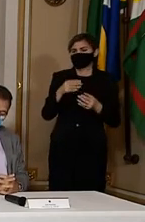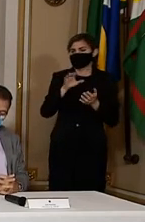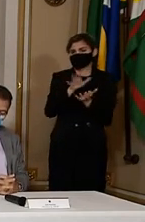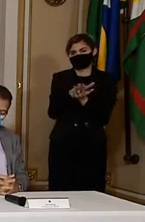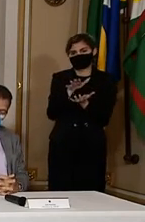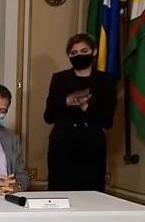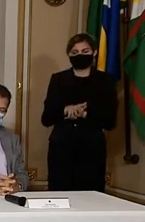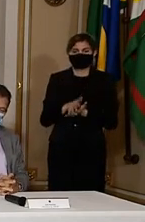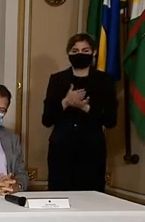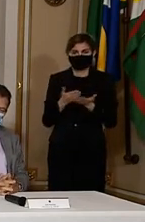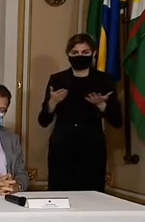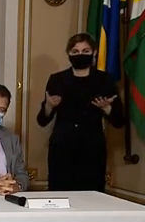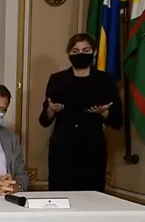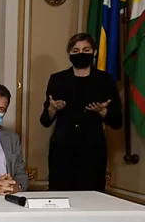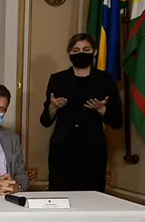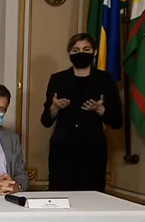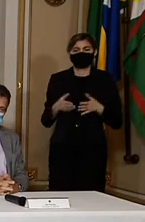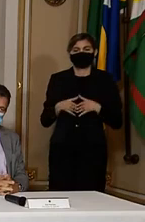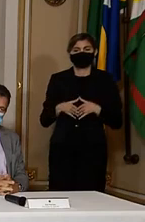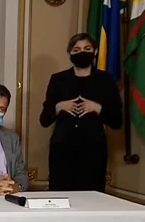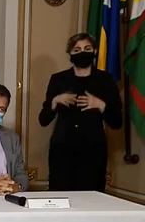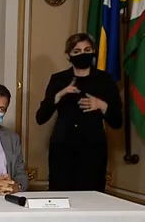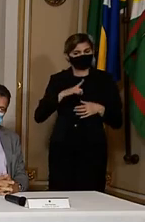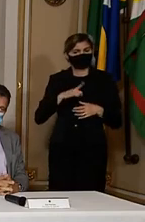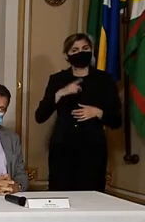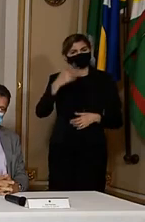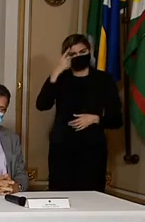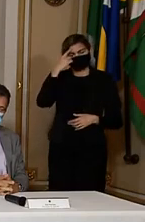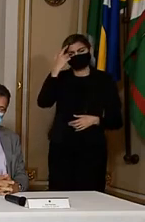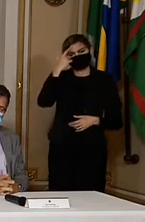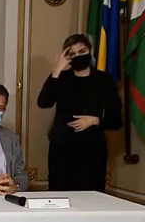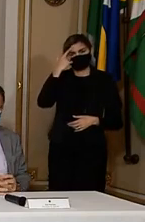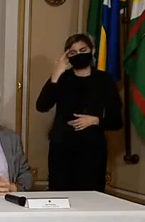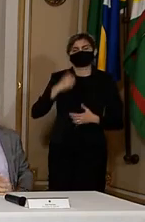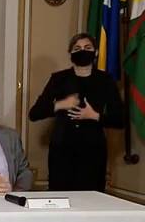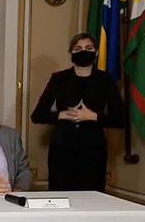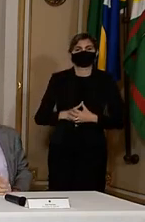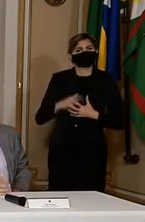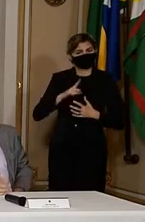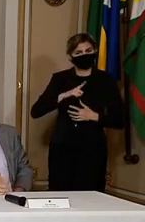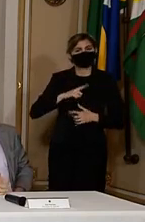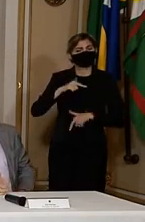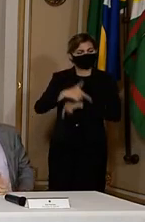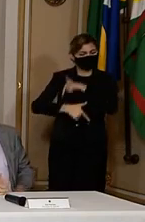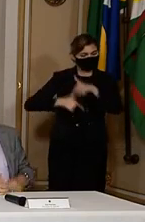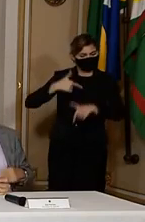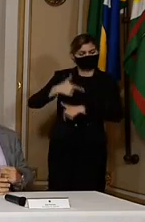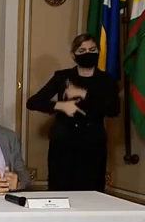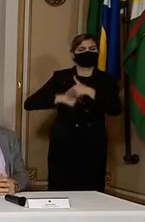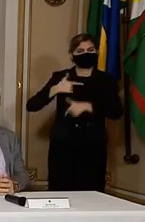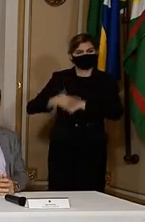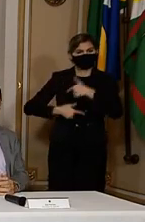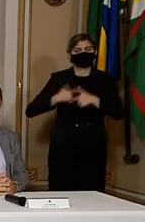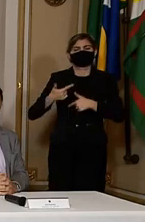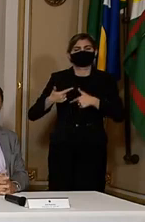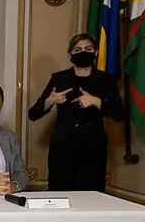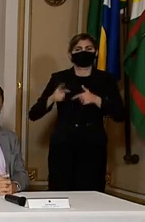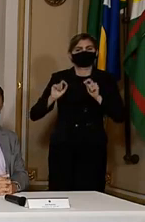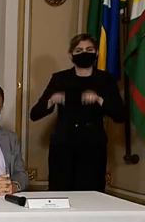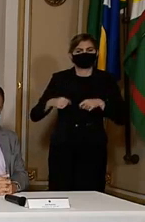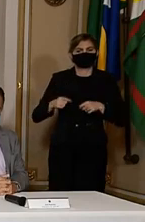os pernambucanos e todas as Pernambucanas tem o ciência de que é um trabalho que vai envolver